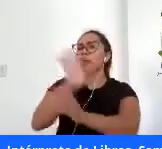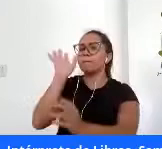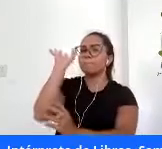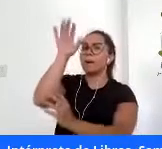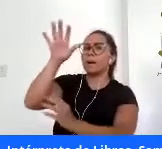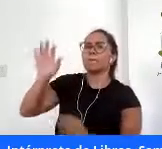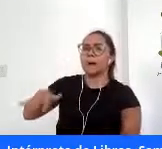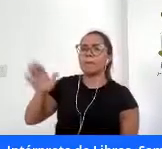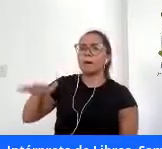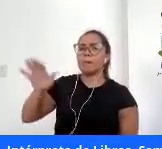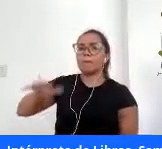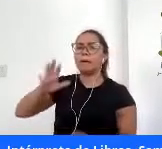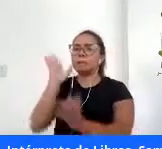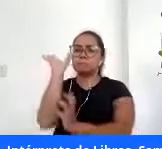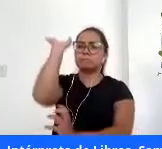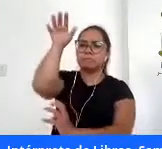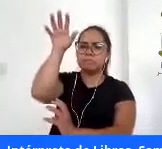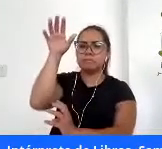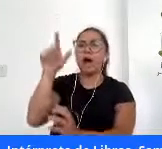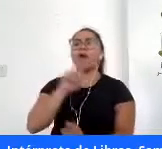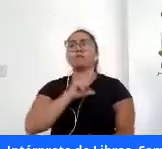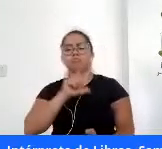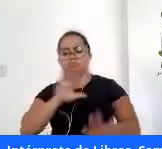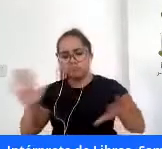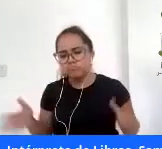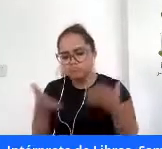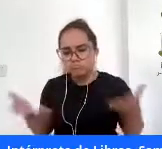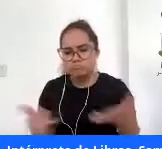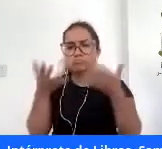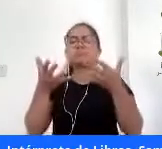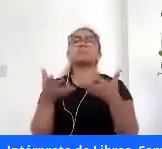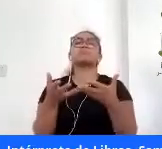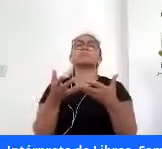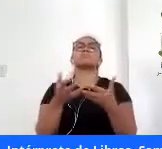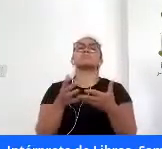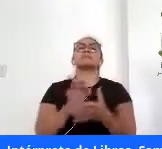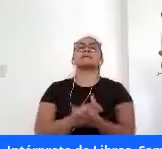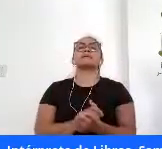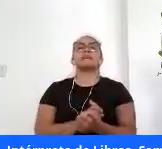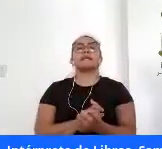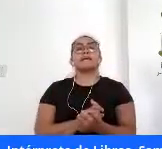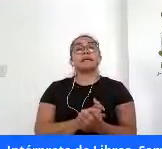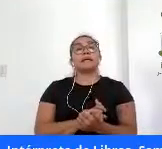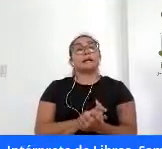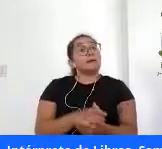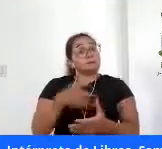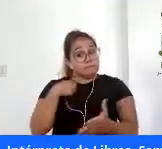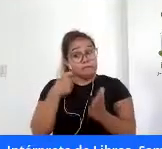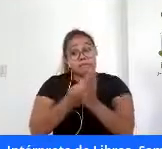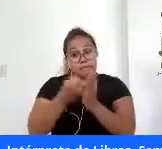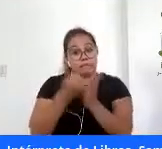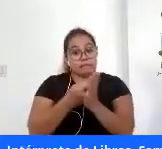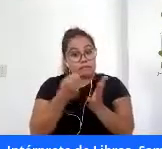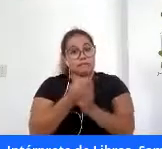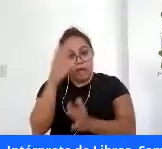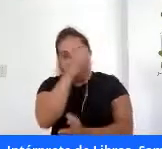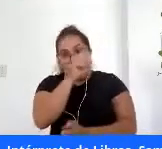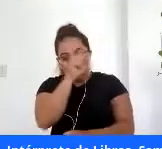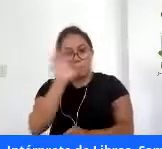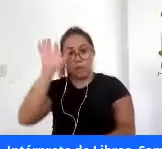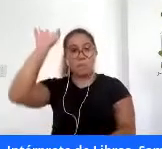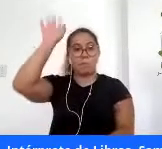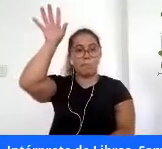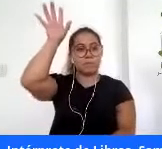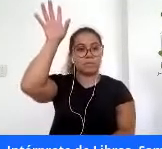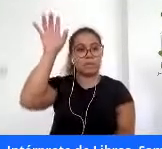vai ter atuação de motivação, você vai ter fatores que vão te motivar, você vai persistir nessa habilidade e você vai